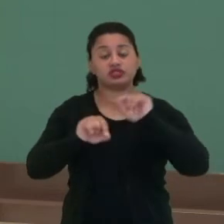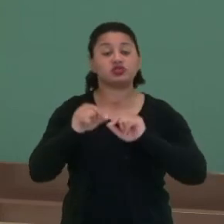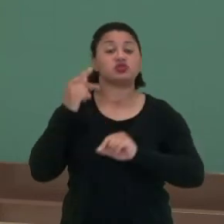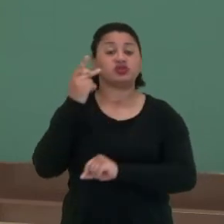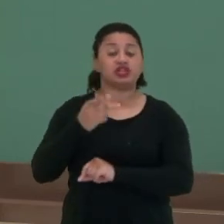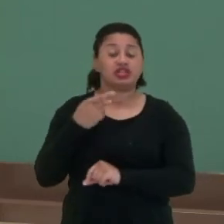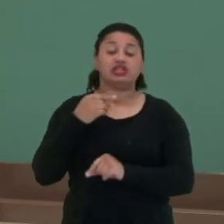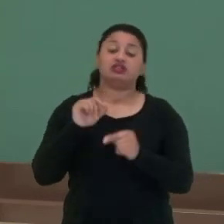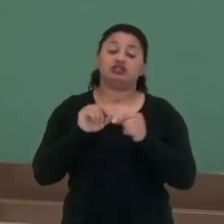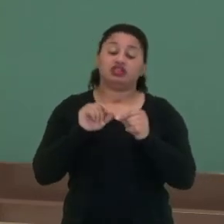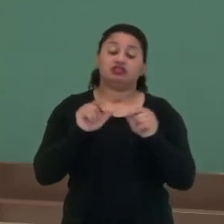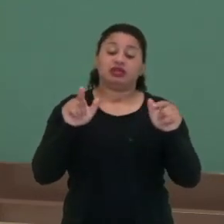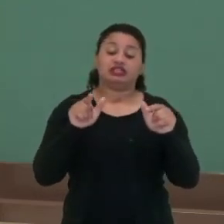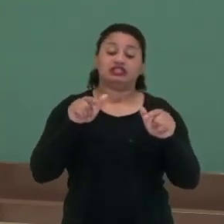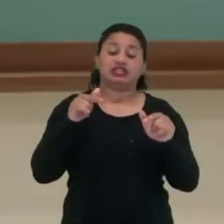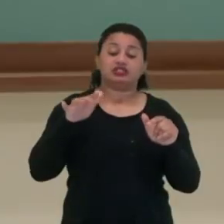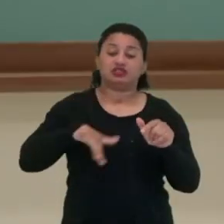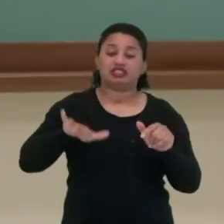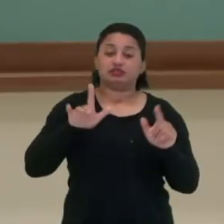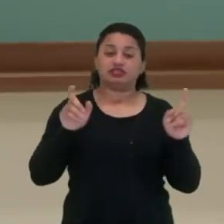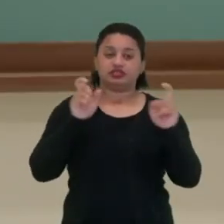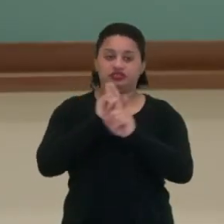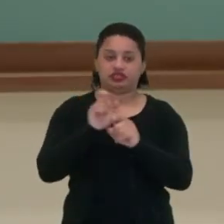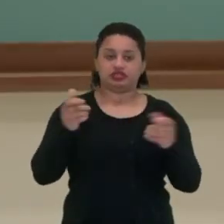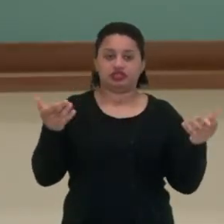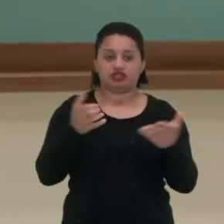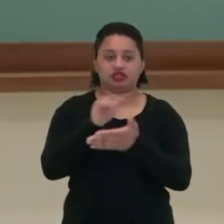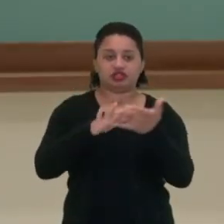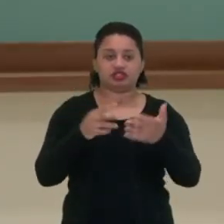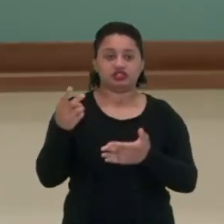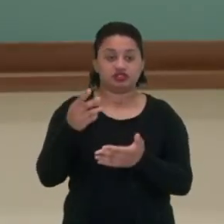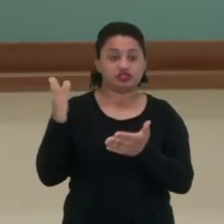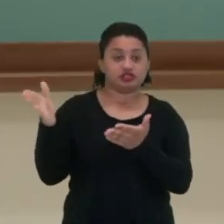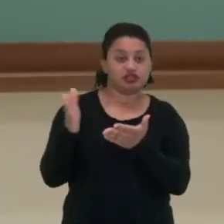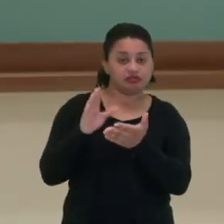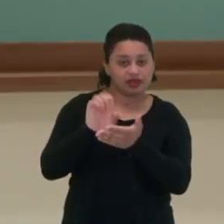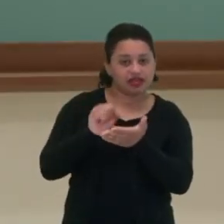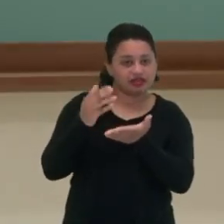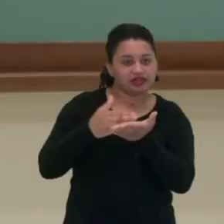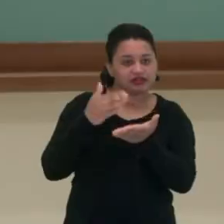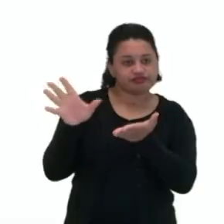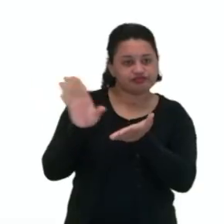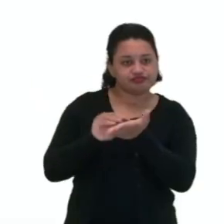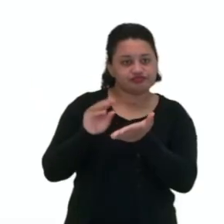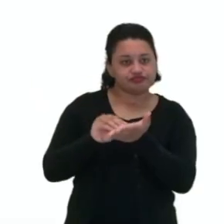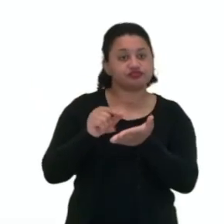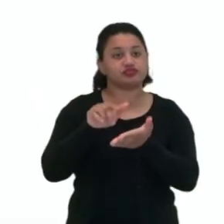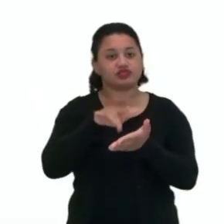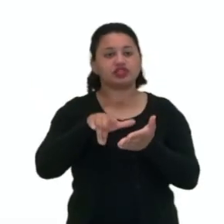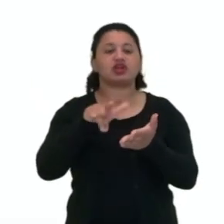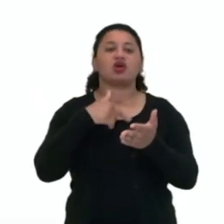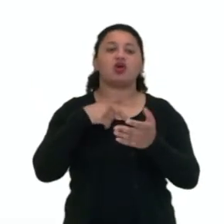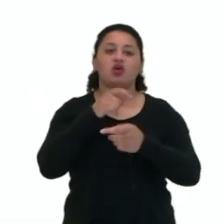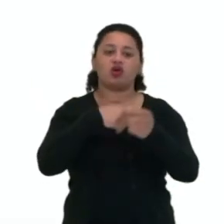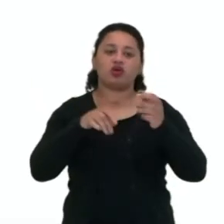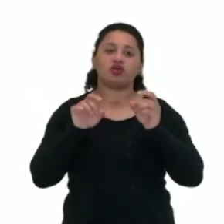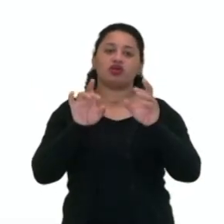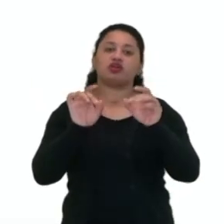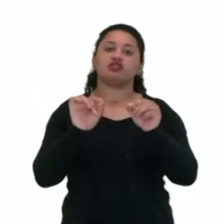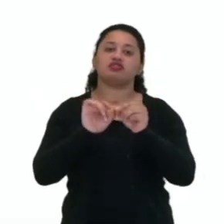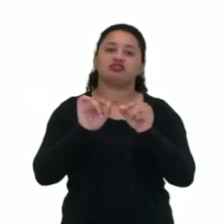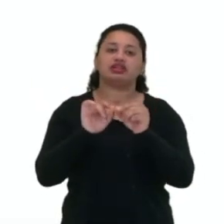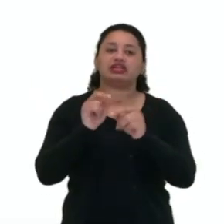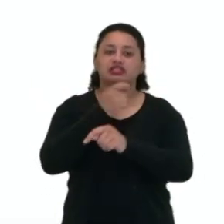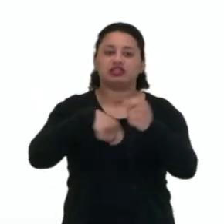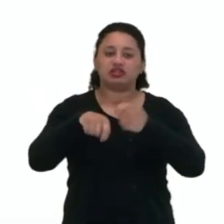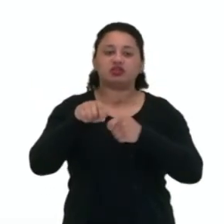de hostilidade. E agora a segunda atividade, pega o caderno e anota aí, ó. Sanções comerciais visam desestabilizar